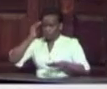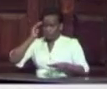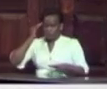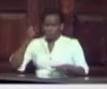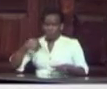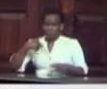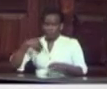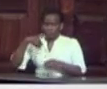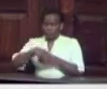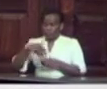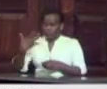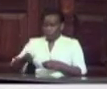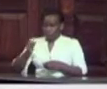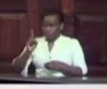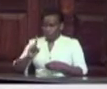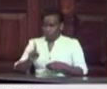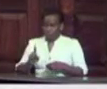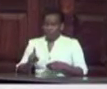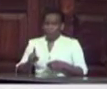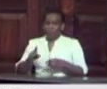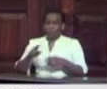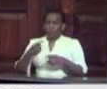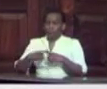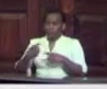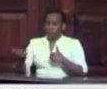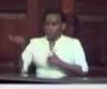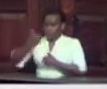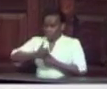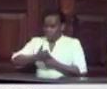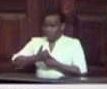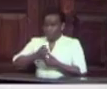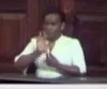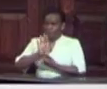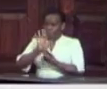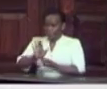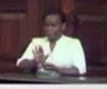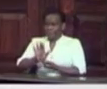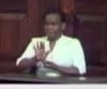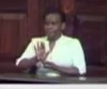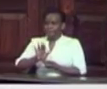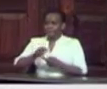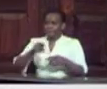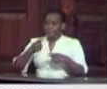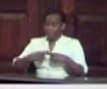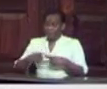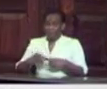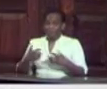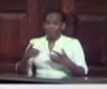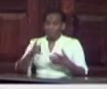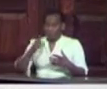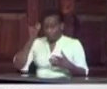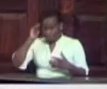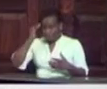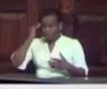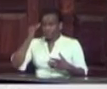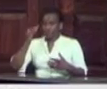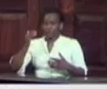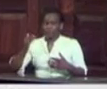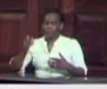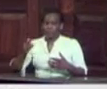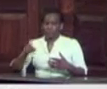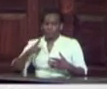meu voto não ao substitutivo aqui apresentado, embora entenda que